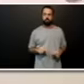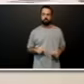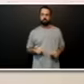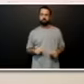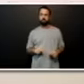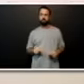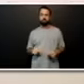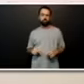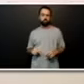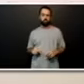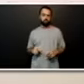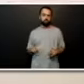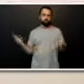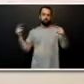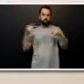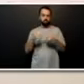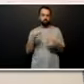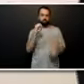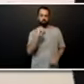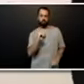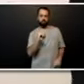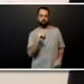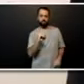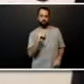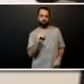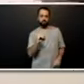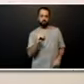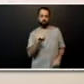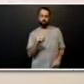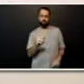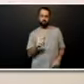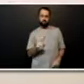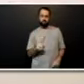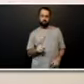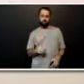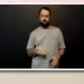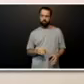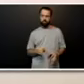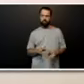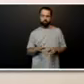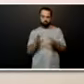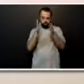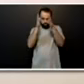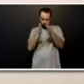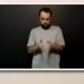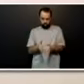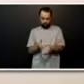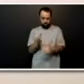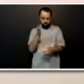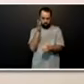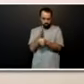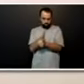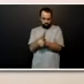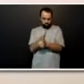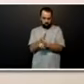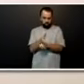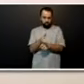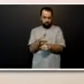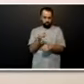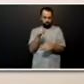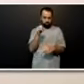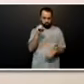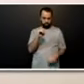A função do zero na reta numérica, ele é o ponto de